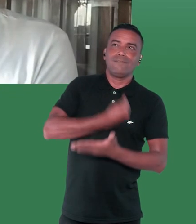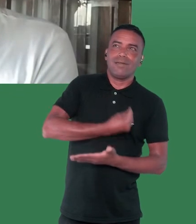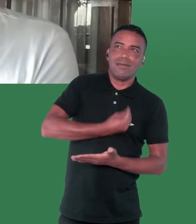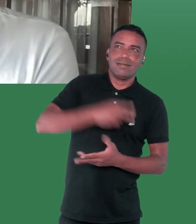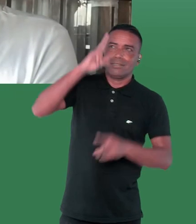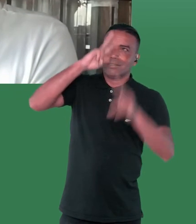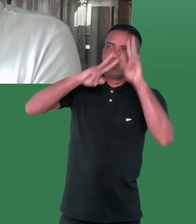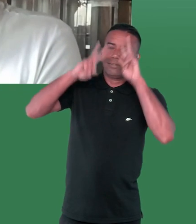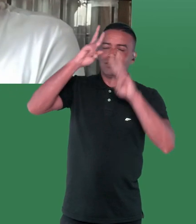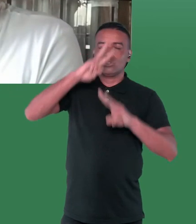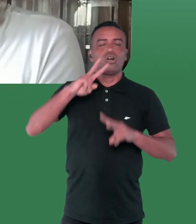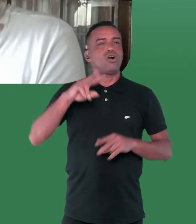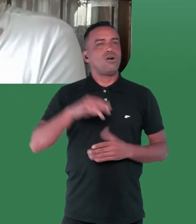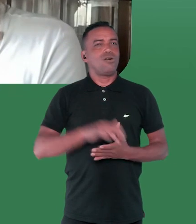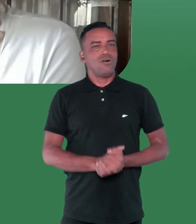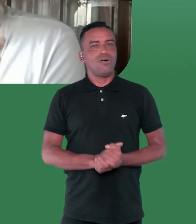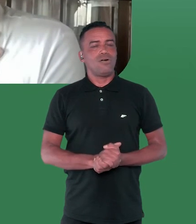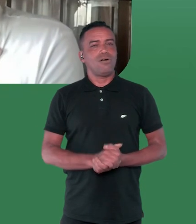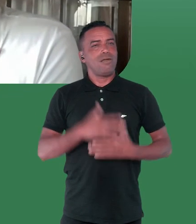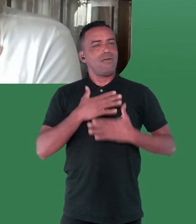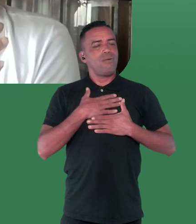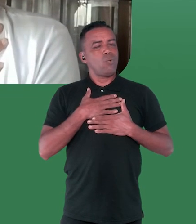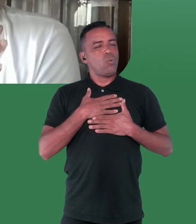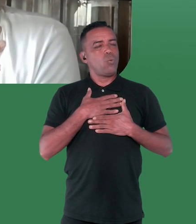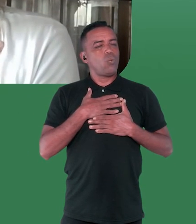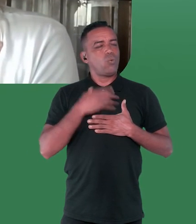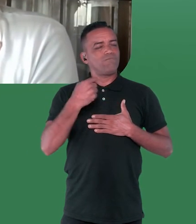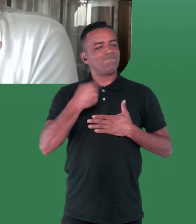passei, eu